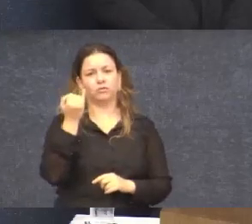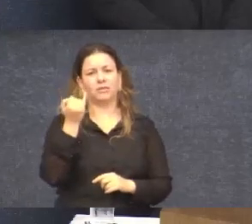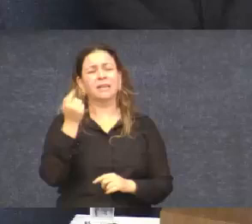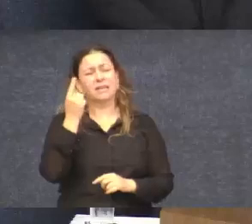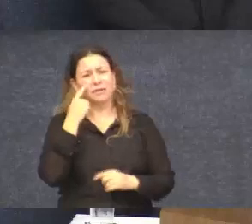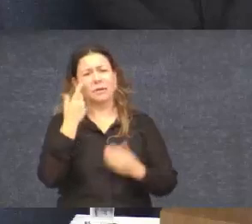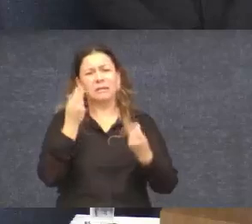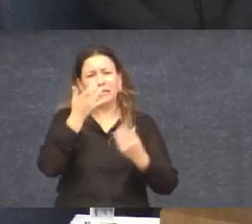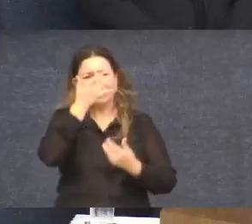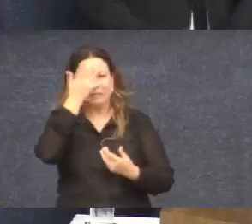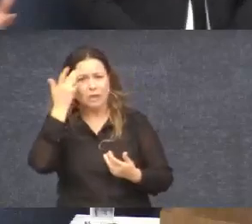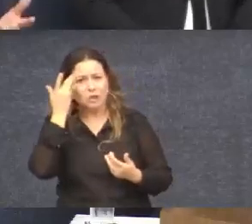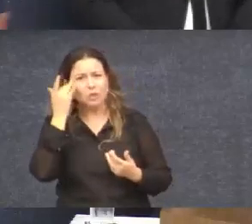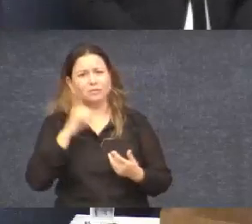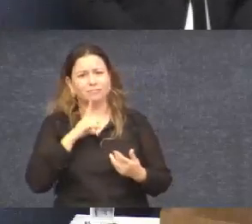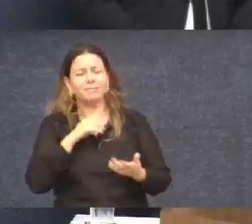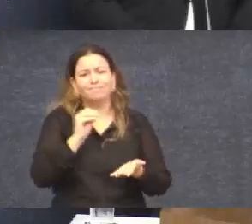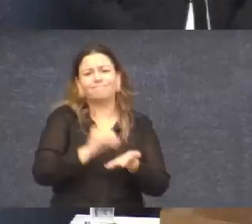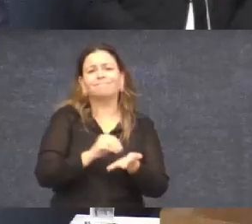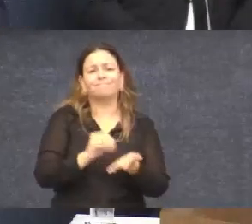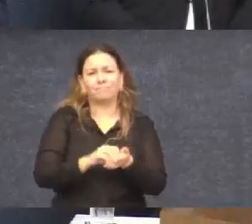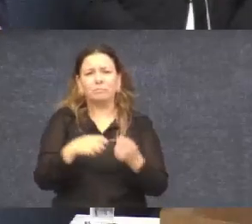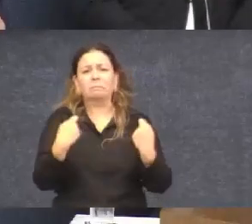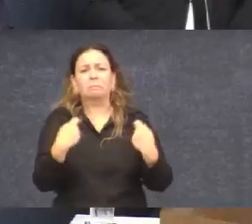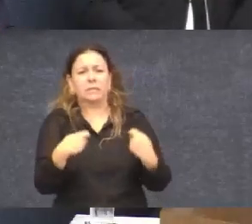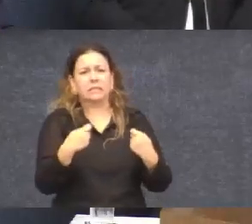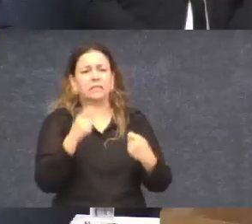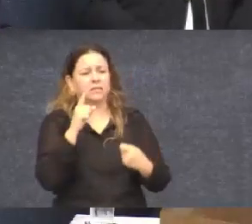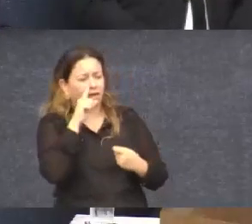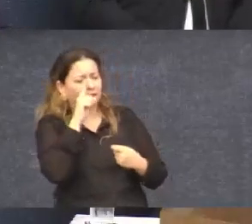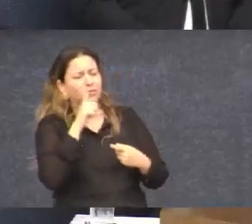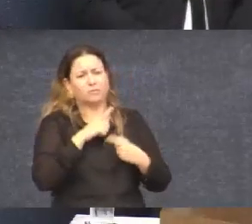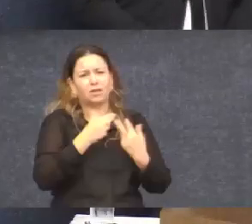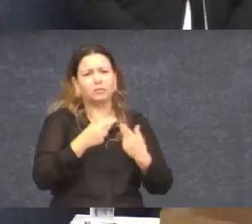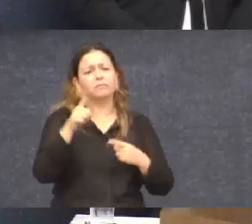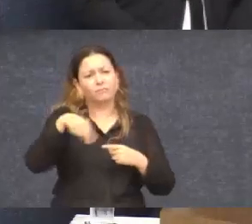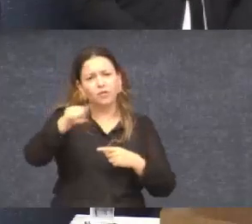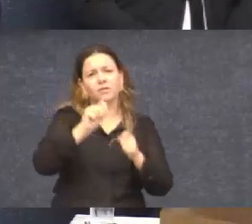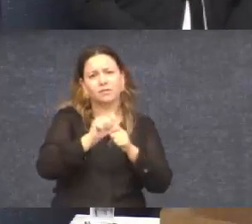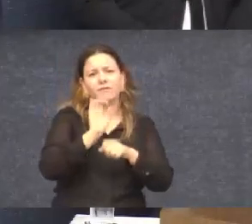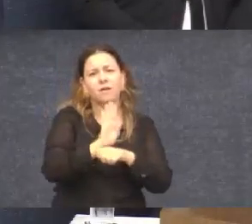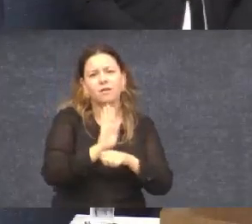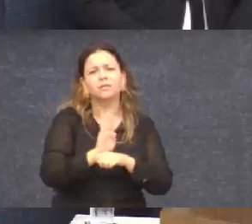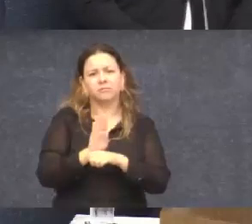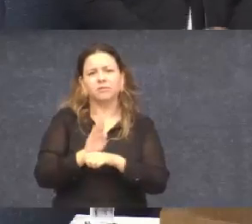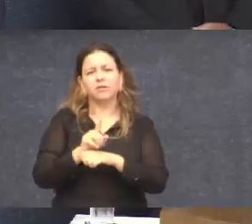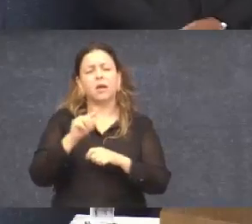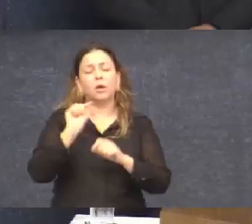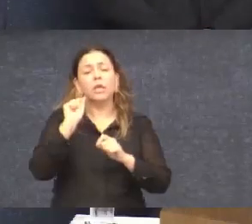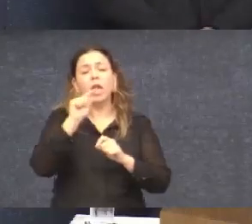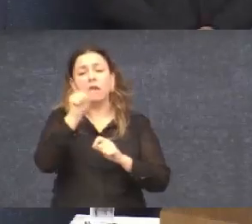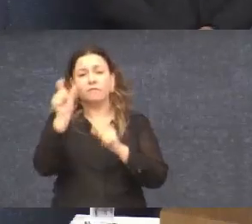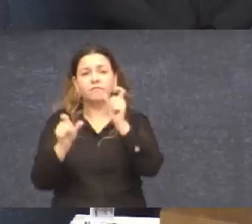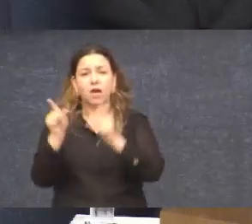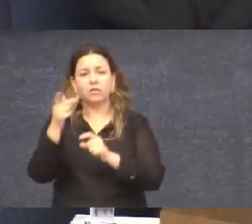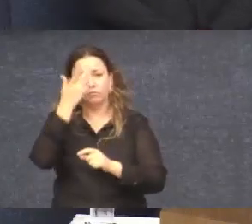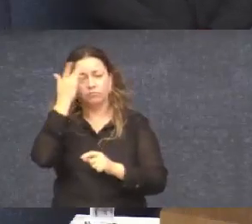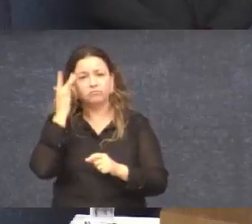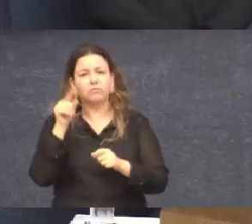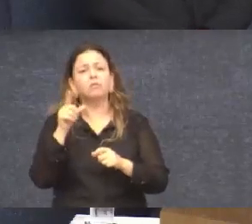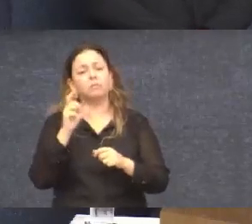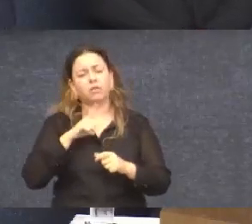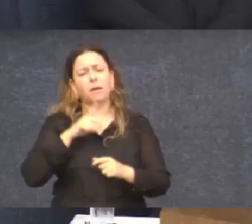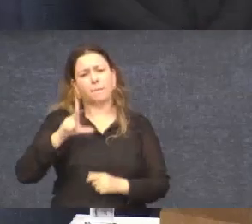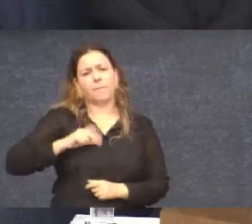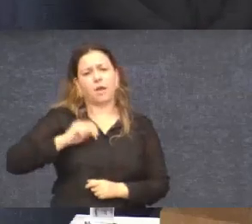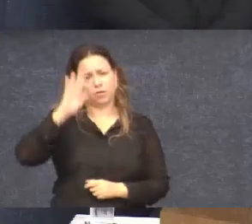vulneráveis, necessitadas, e as lideranças, pessoas que abraçam a causa dos menos favorecidos, realmente merecem ser